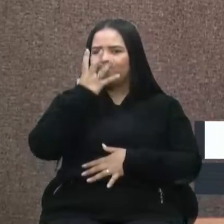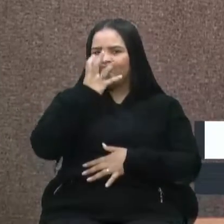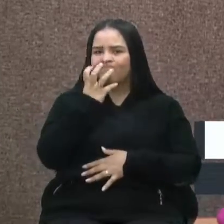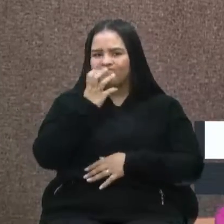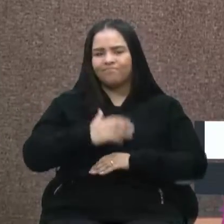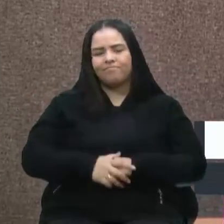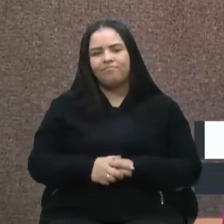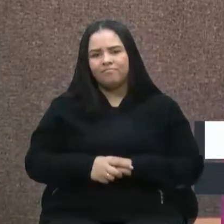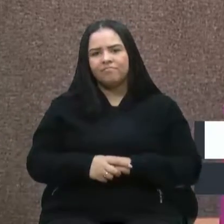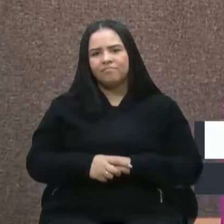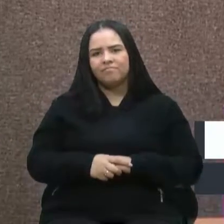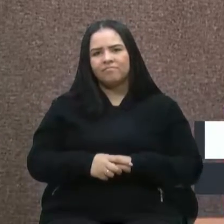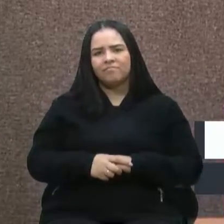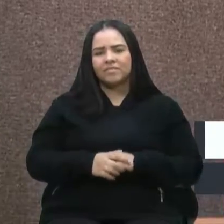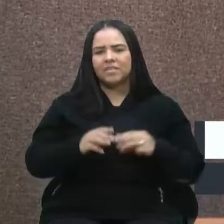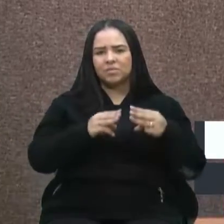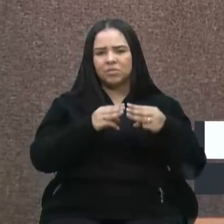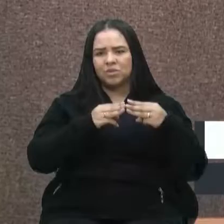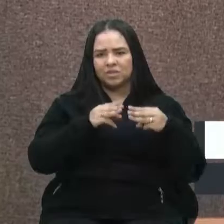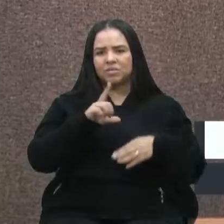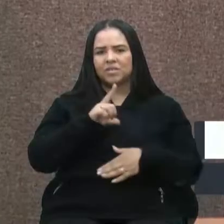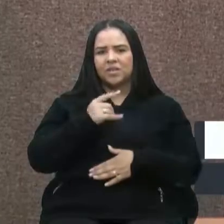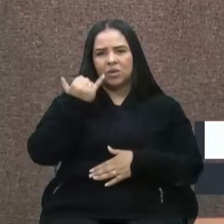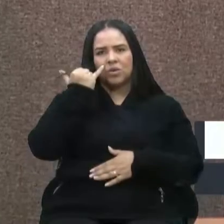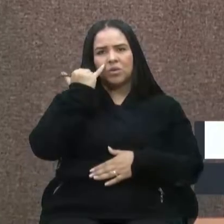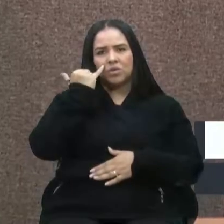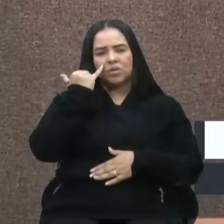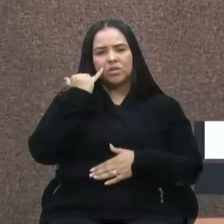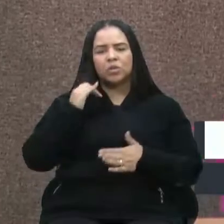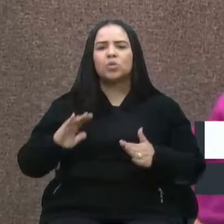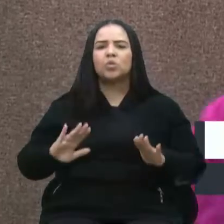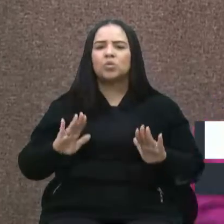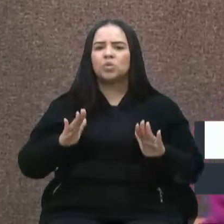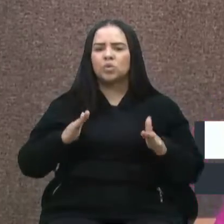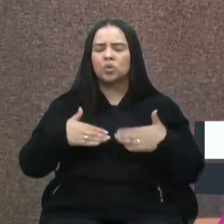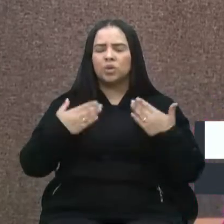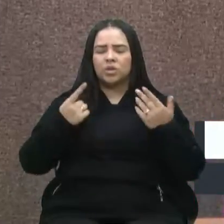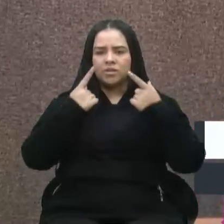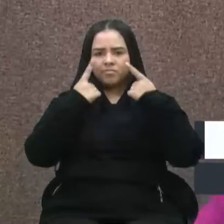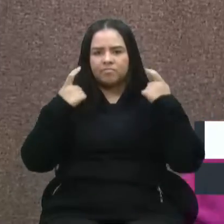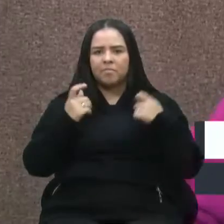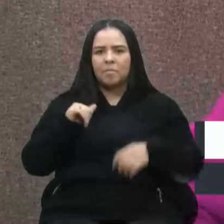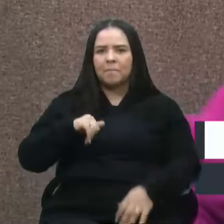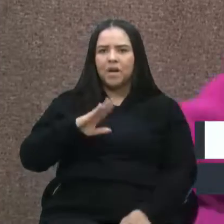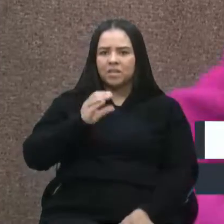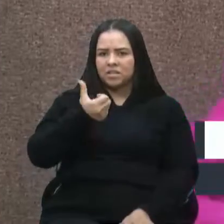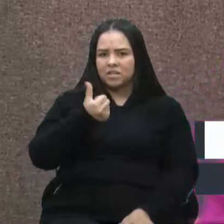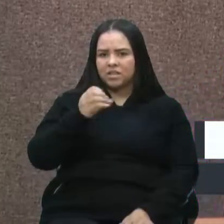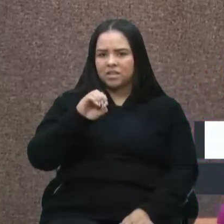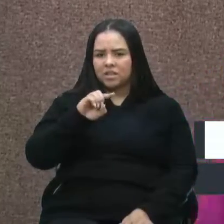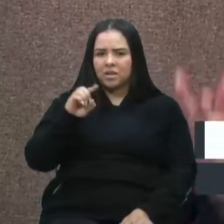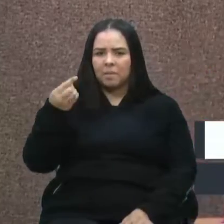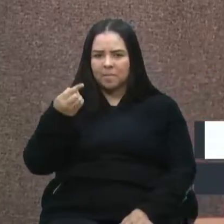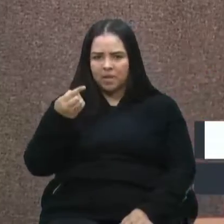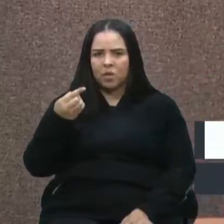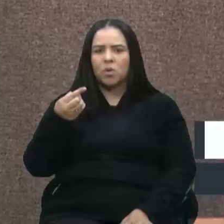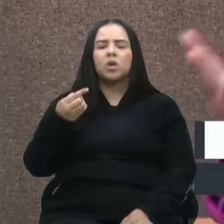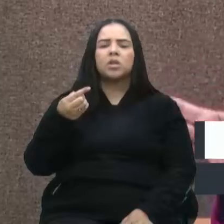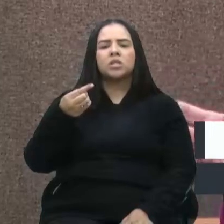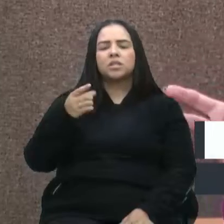e a própria Moção traz dados que são esses dados assustadores de violência né mais de 60 mil casos de estupro em